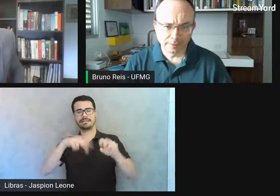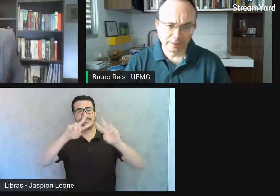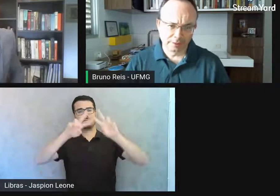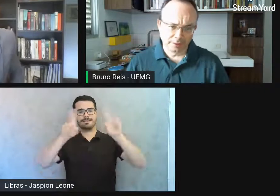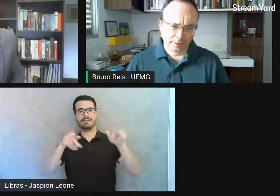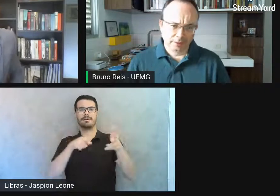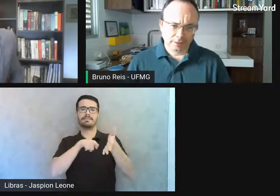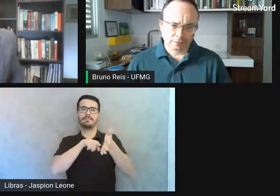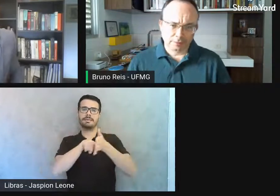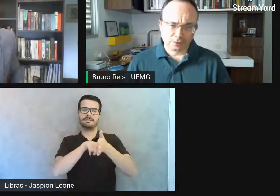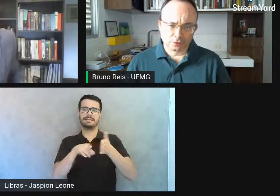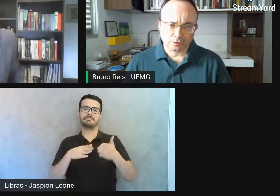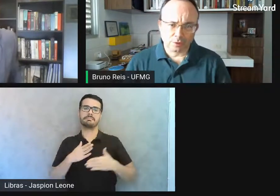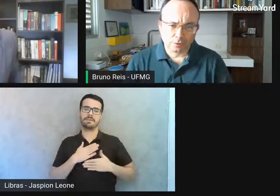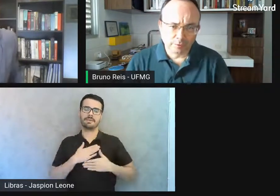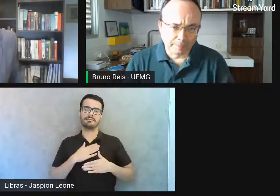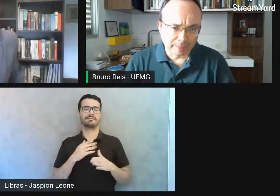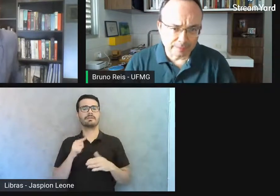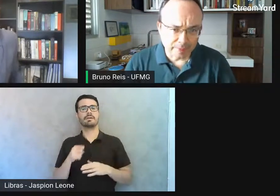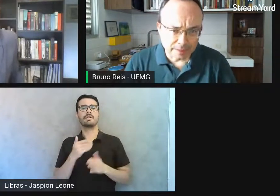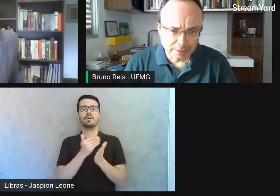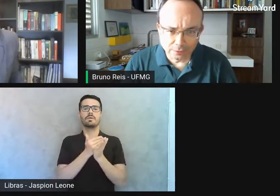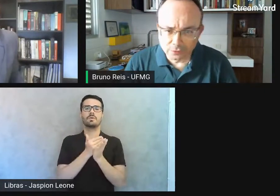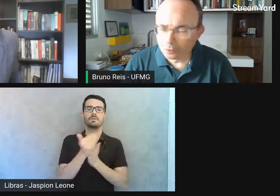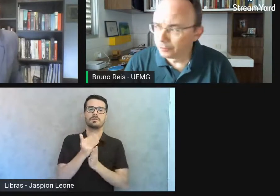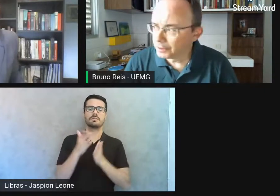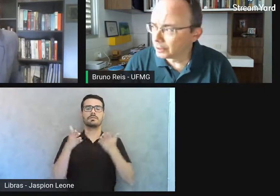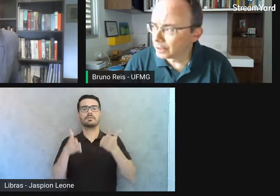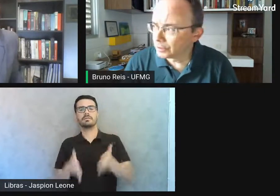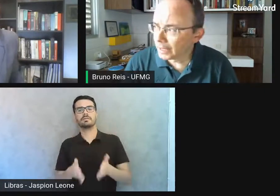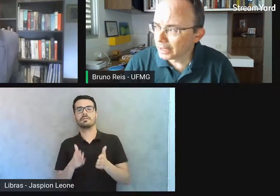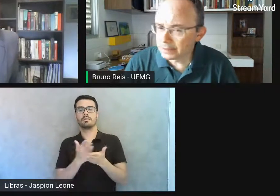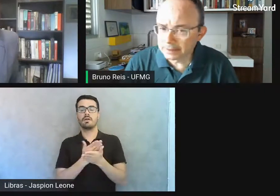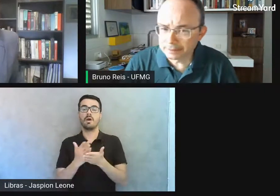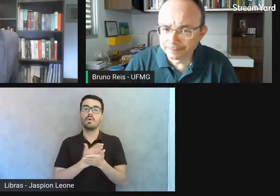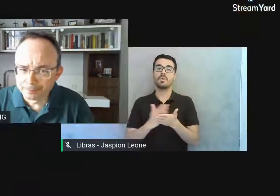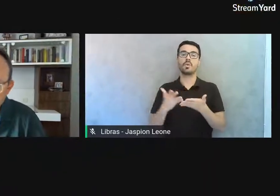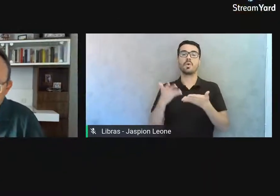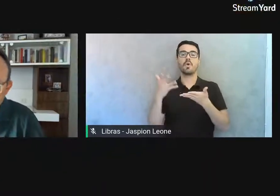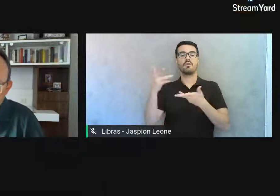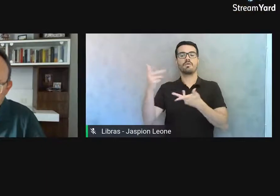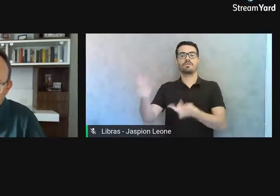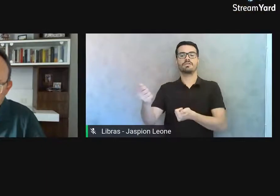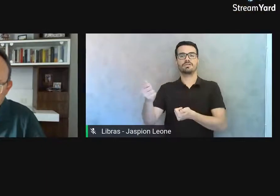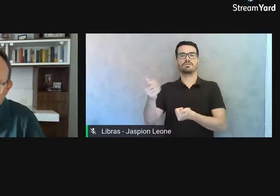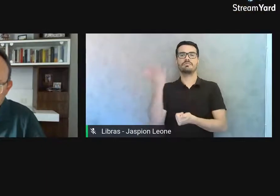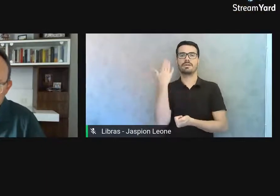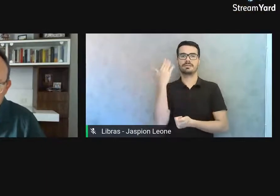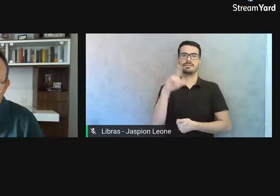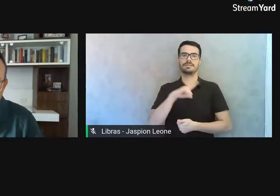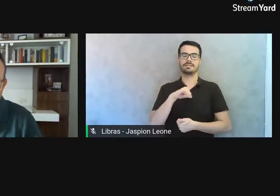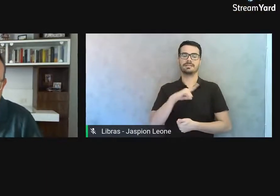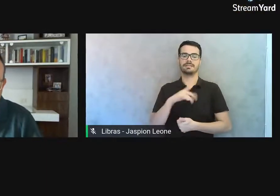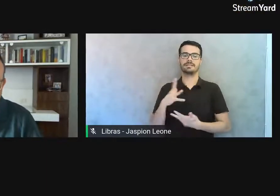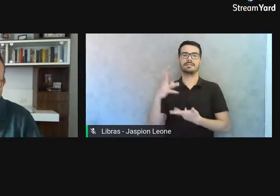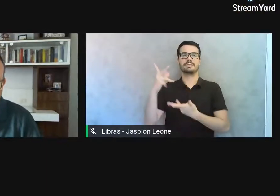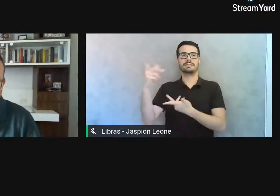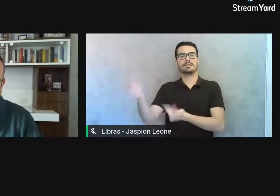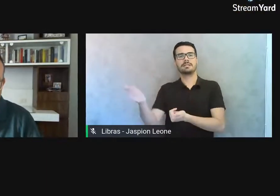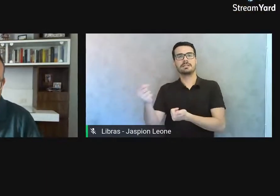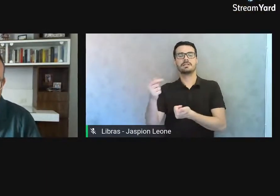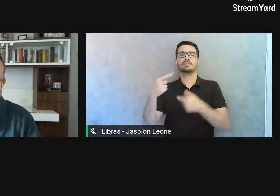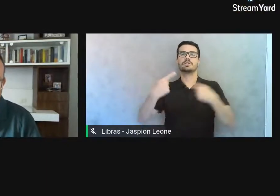financiamento de campanha. Começou com alguma participação, alguns convites ocasionais para